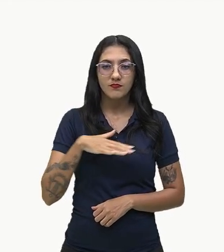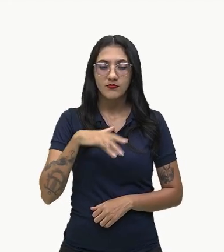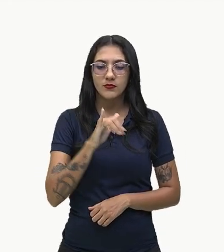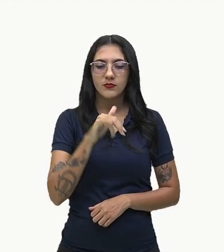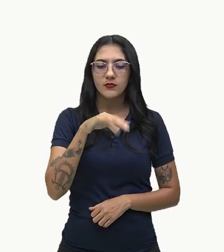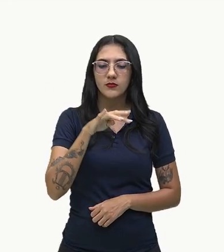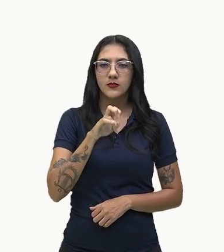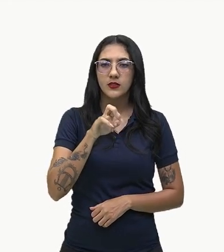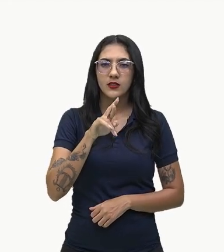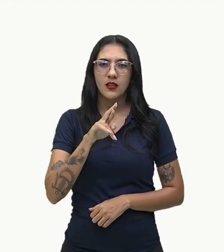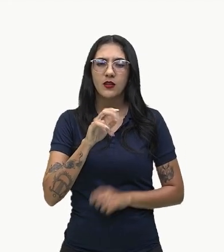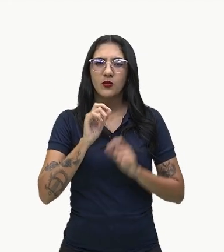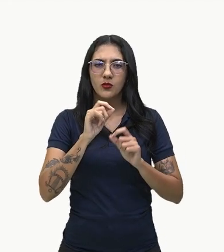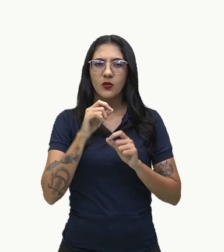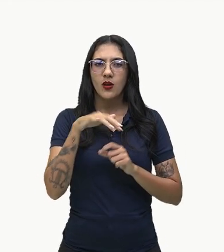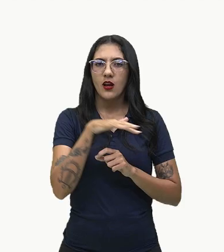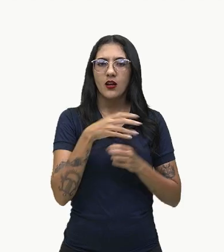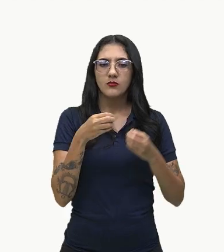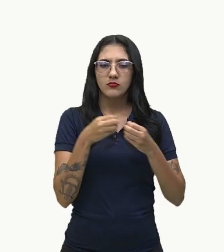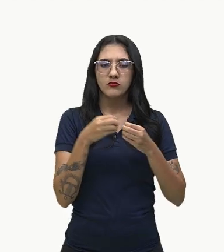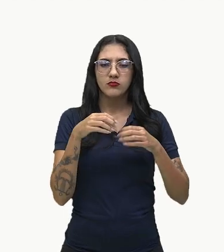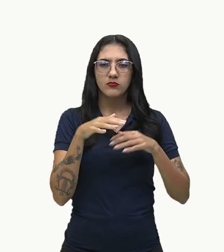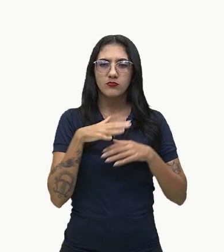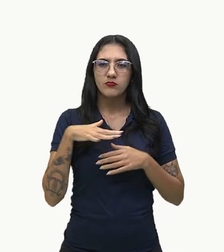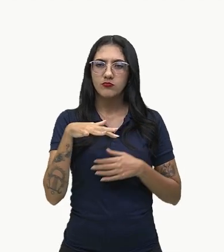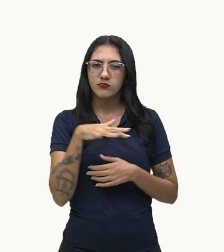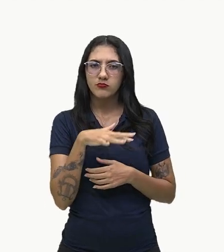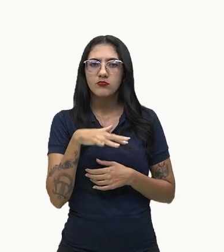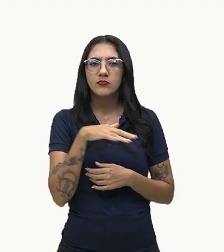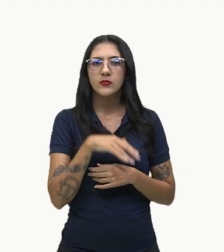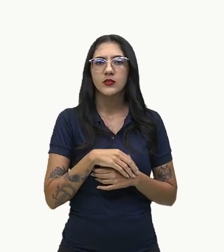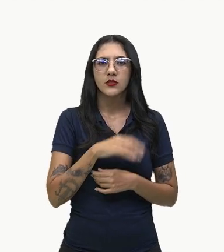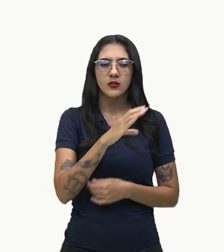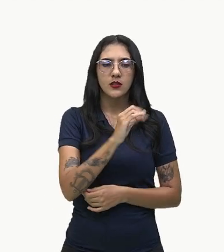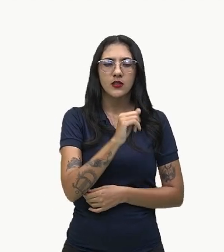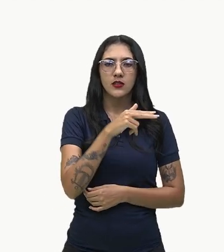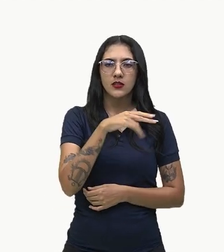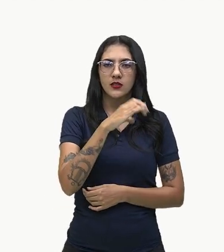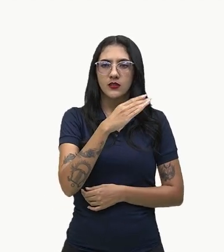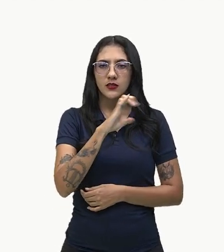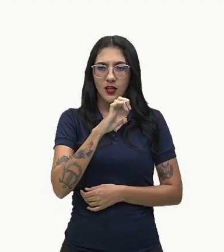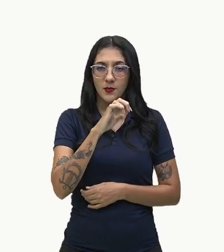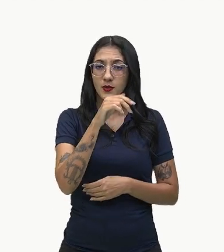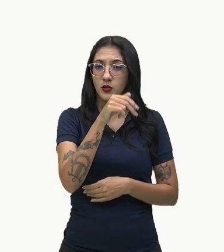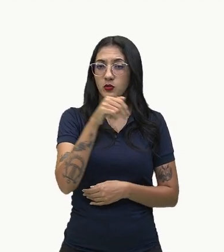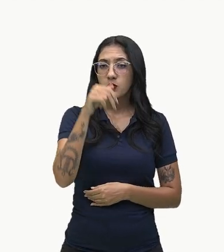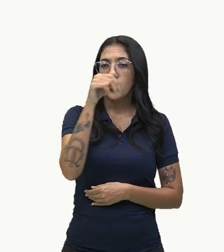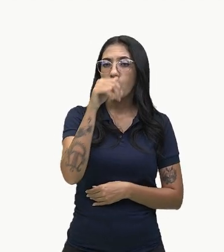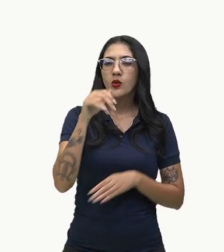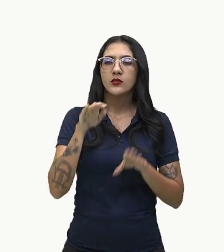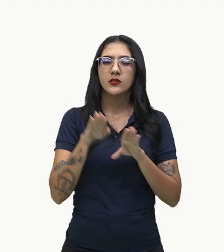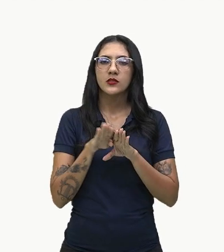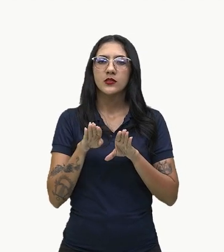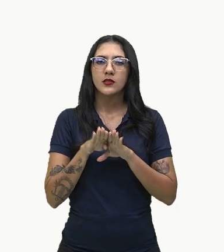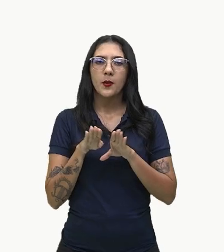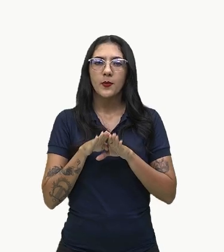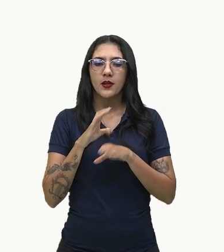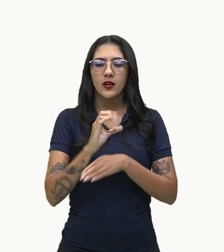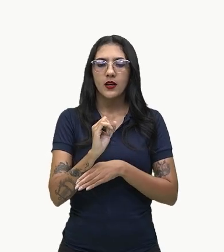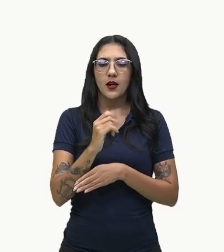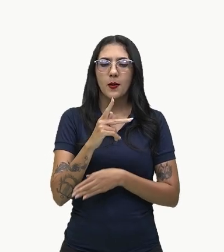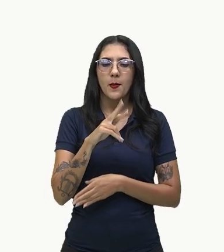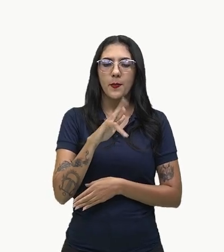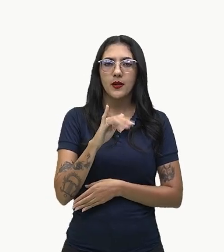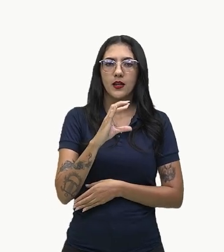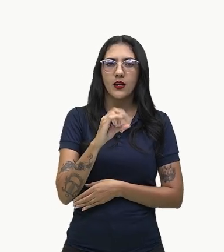que fica entre o Trópico de Câncer, no hemisfério norte, e o Trópico de Capricórnio,